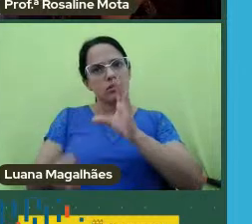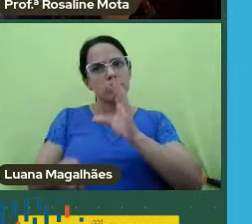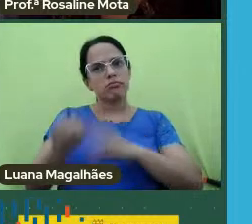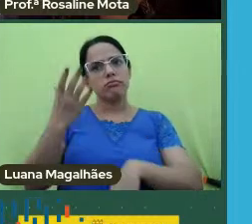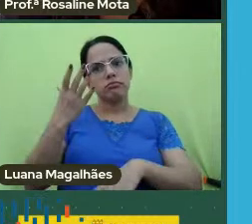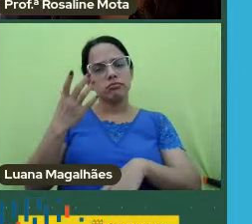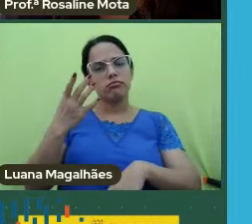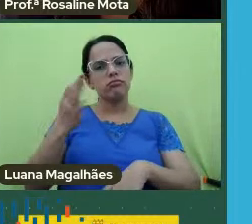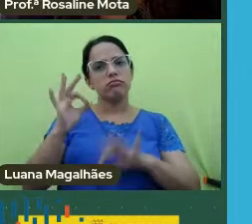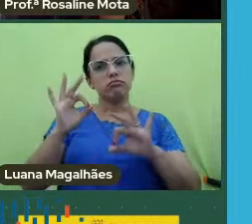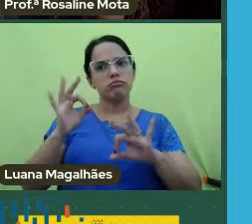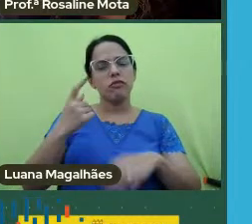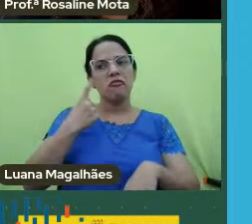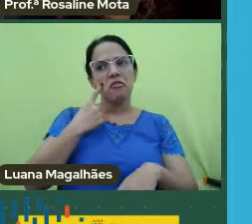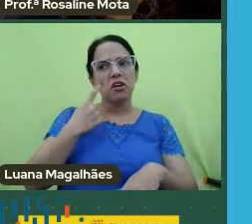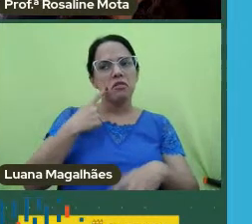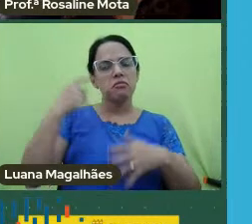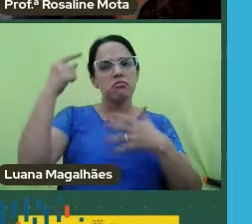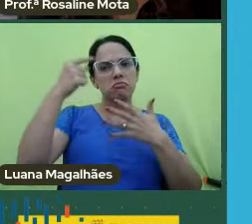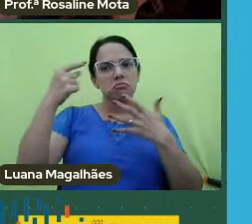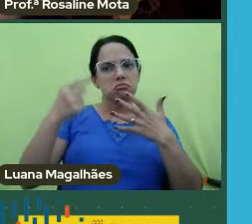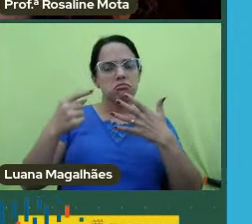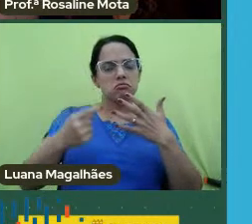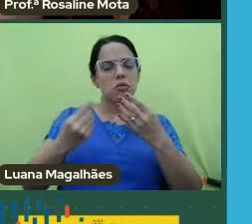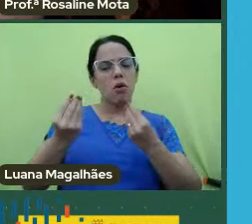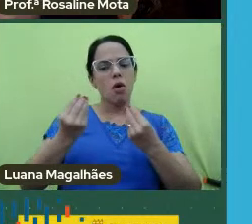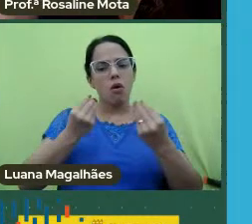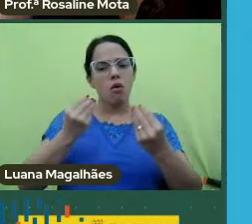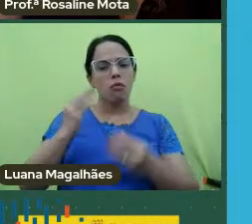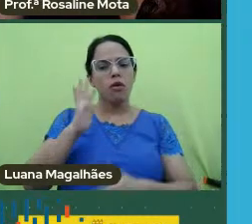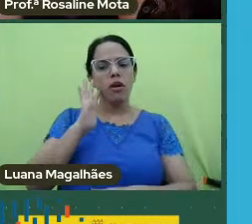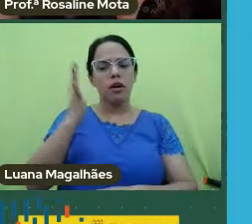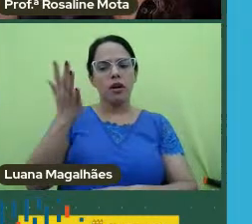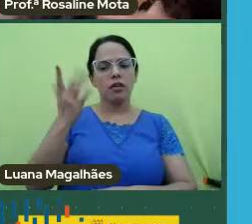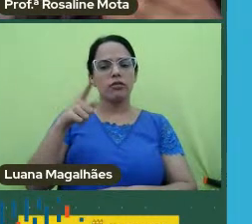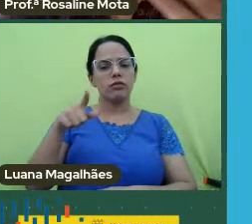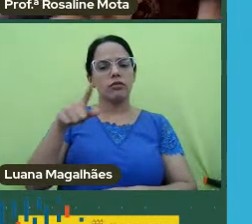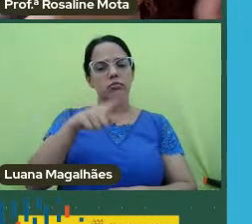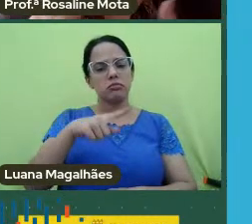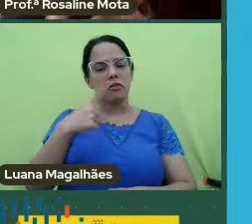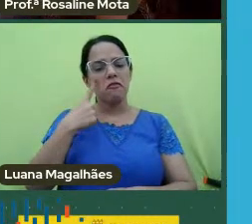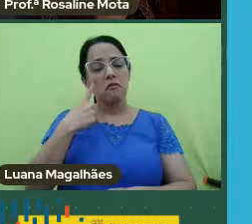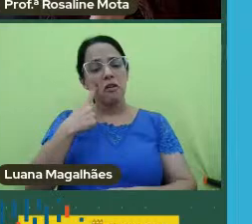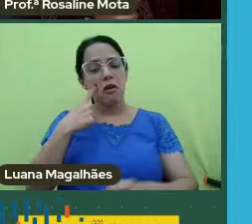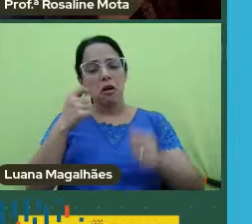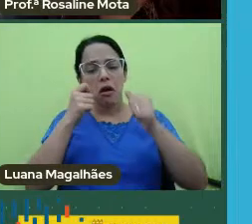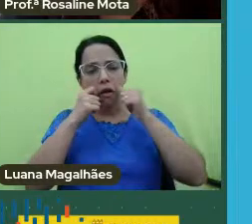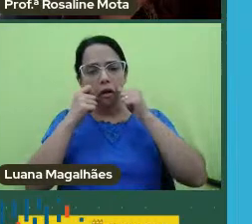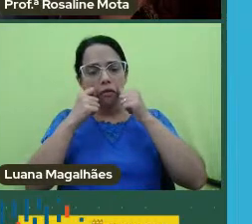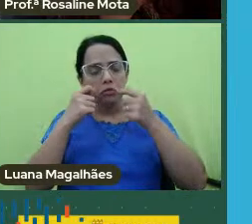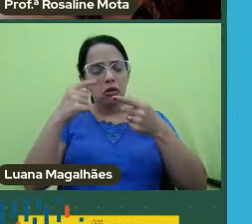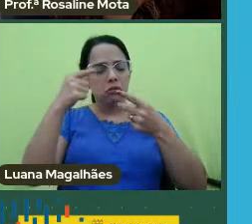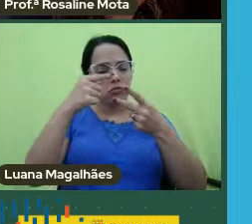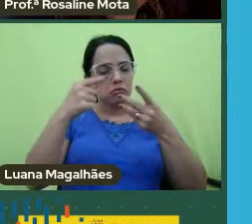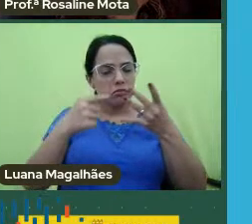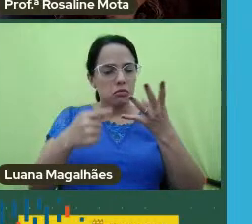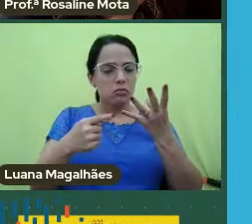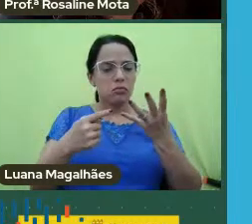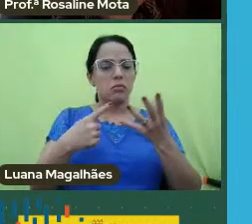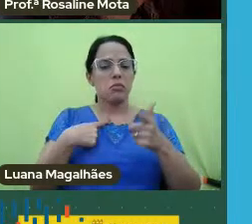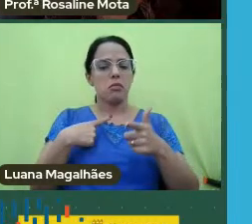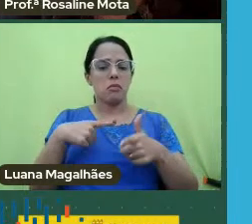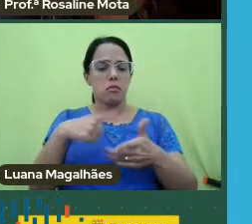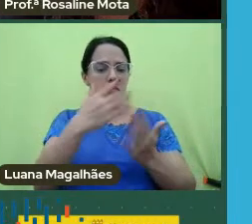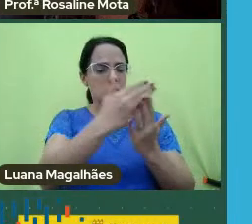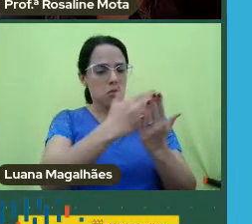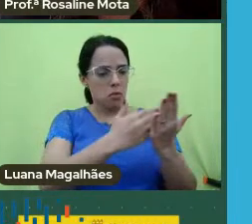essas questões aí. Vocês precisam atentar, a comissão precisa atentar para as questões do prontuário